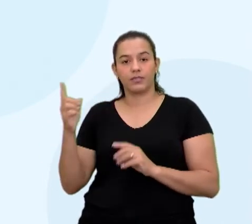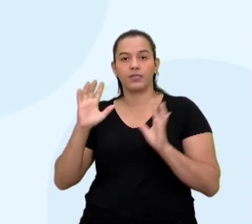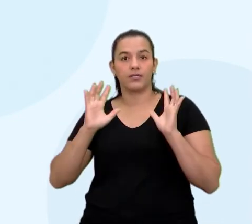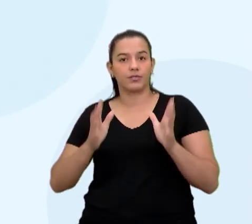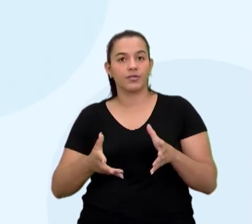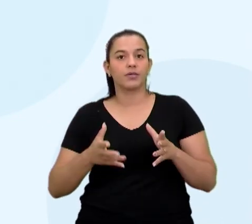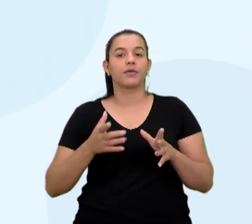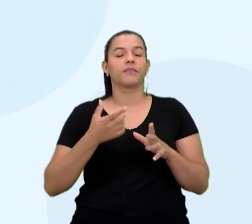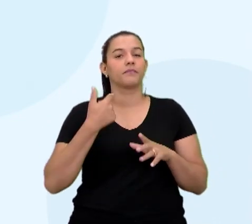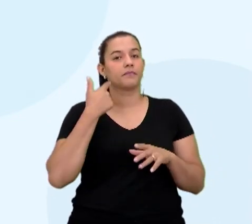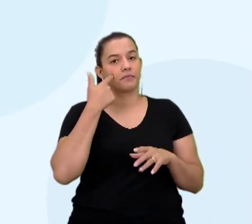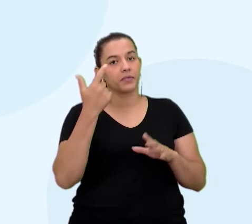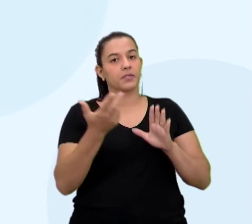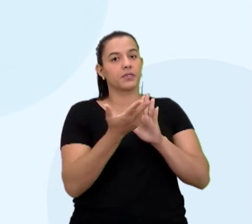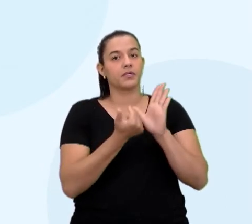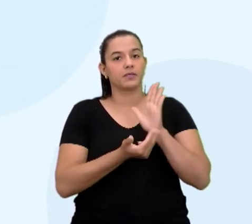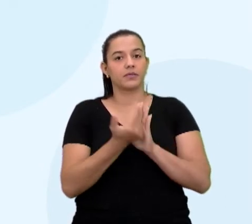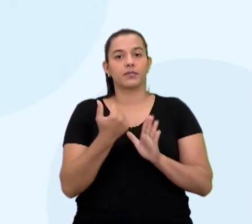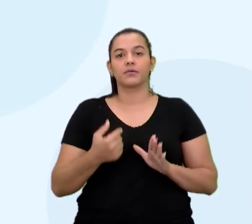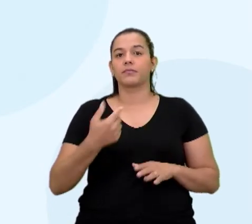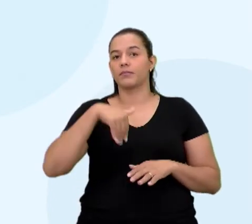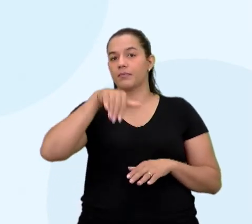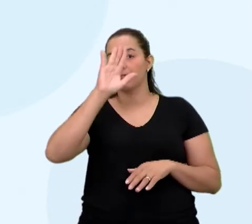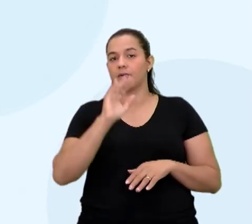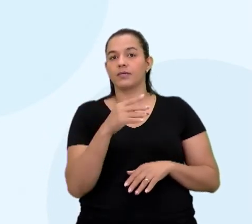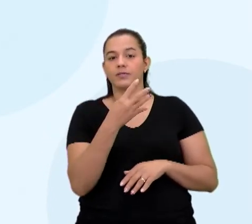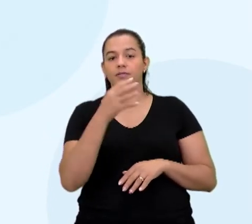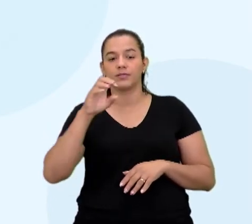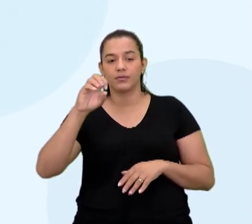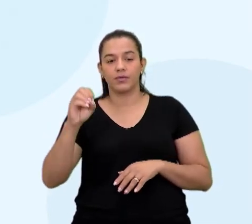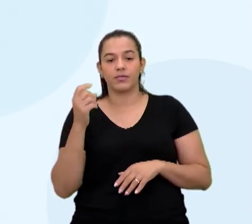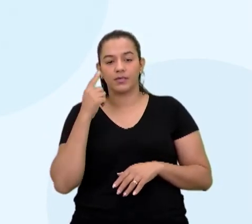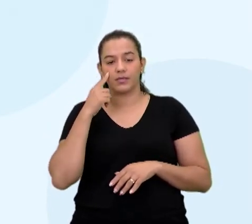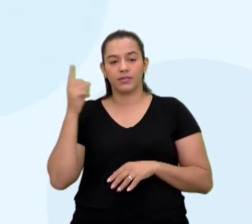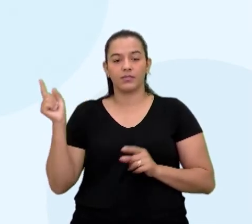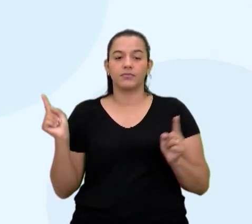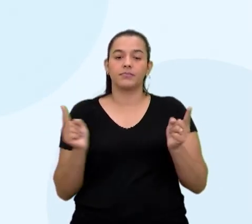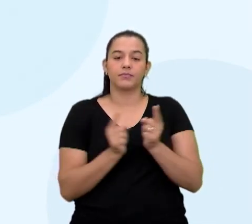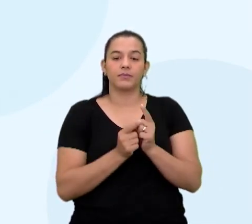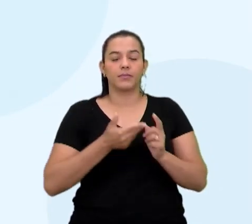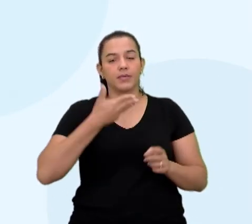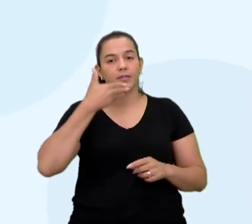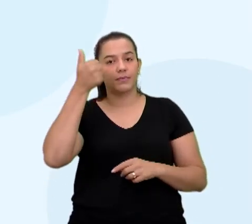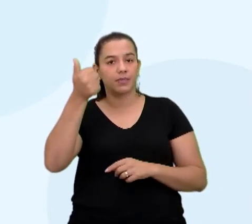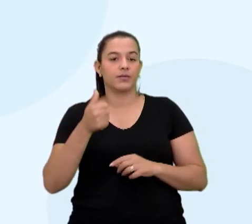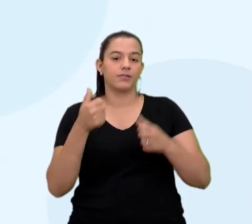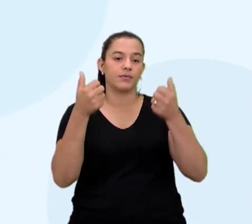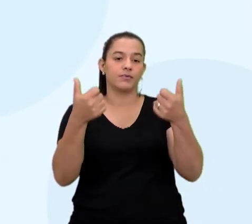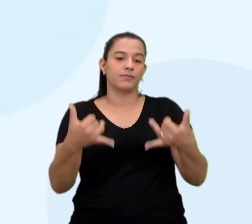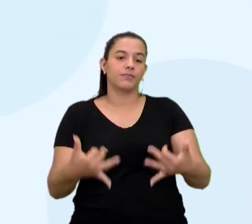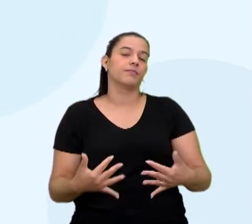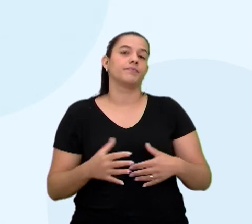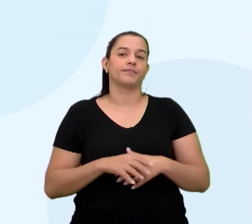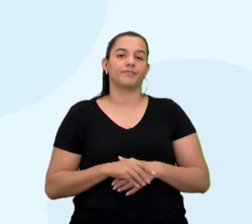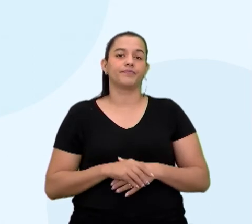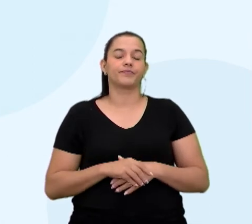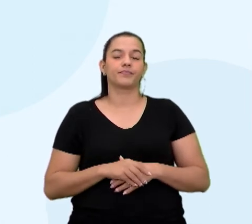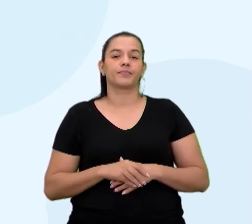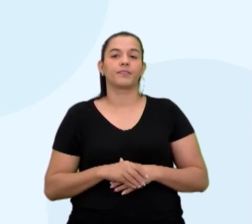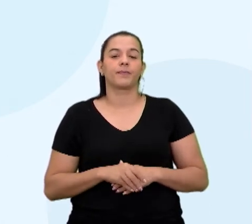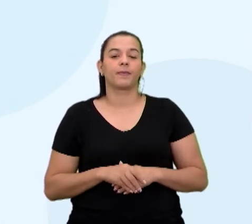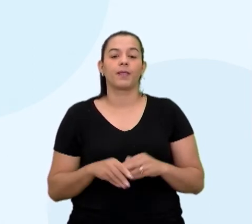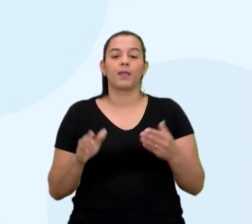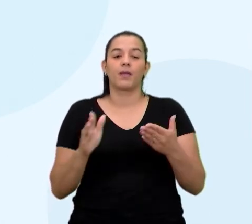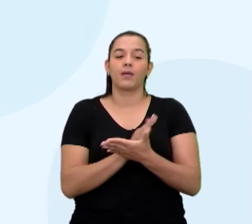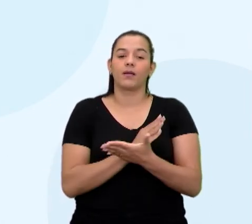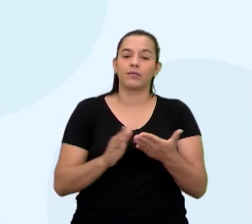mais de 40 partes aí do vulcão, né? Eu achei um exagero, eu achei essa aí uma melhor situação, né? Porque tem umas imagens aí que